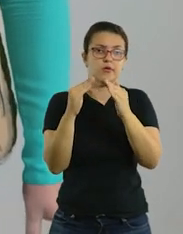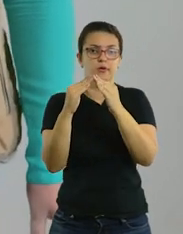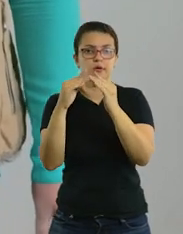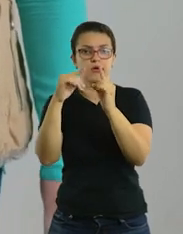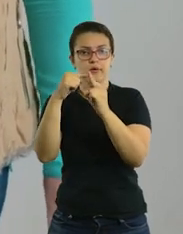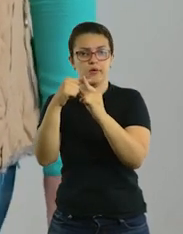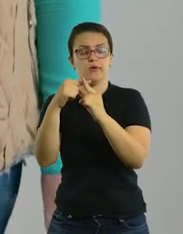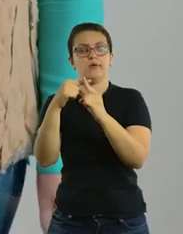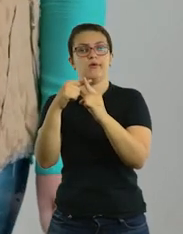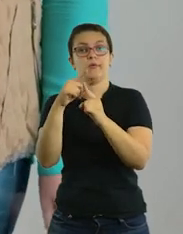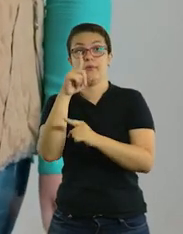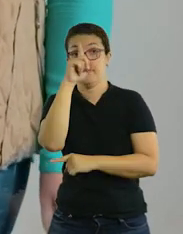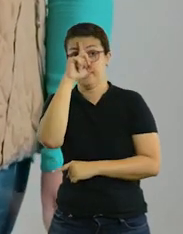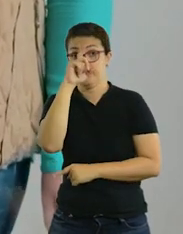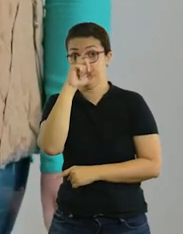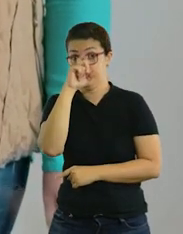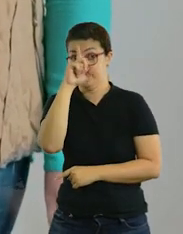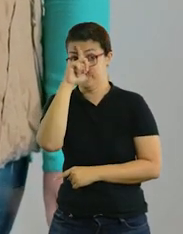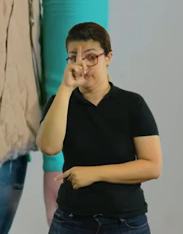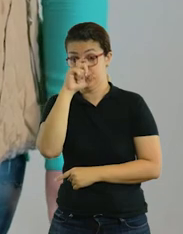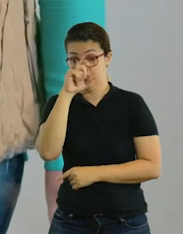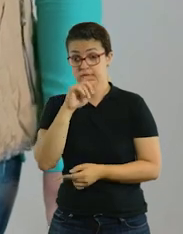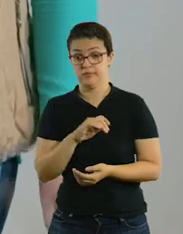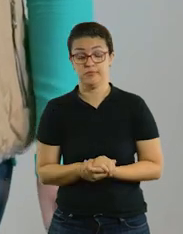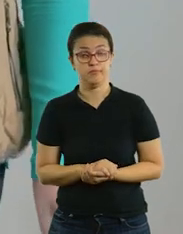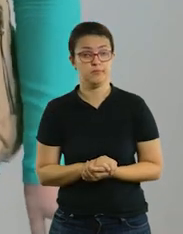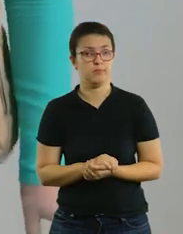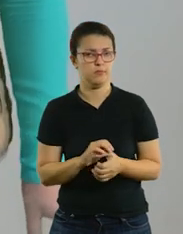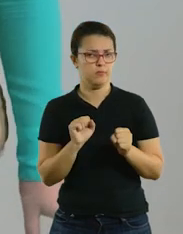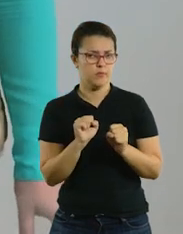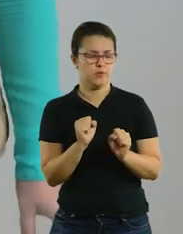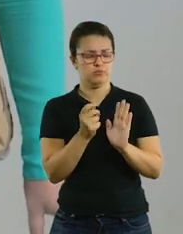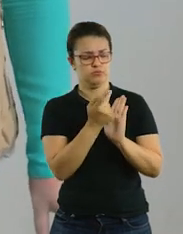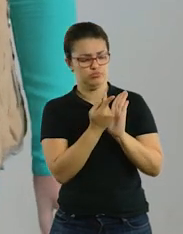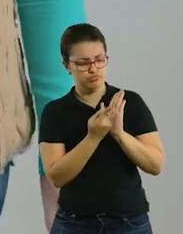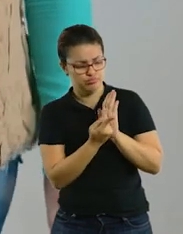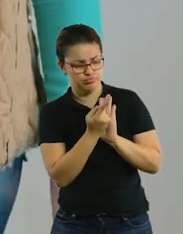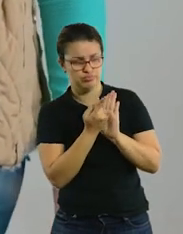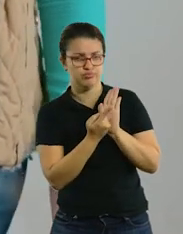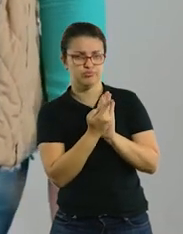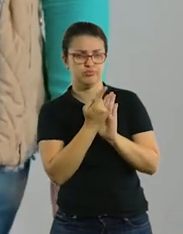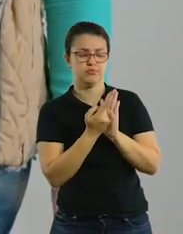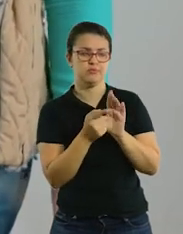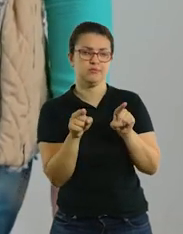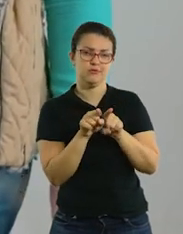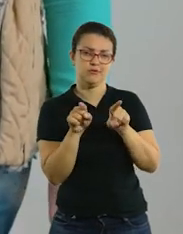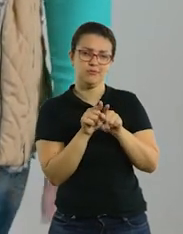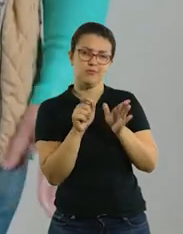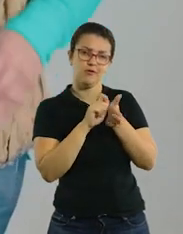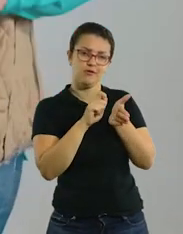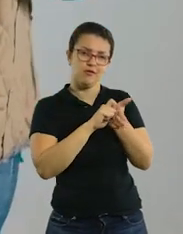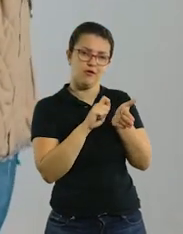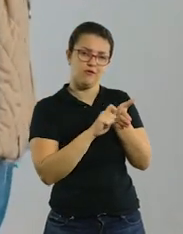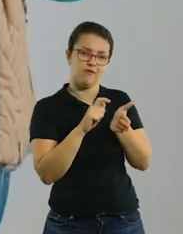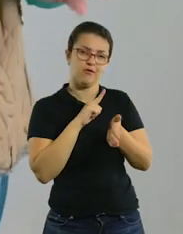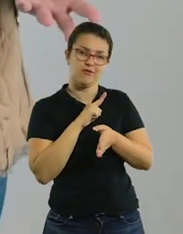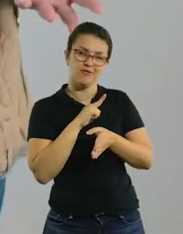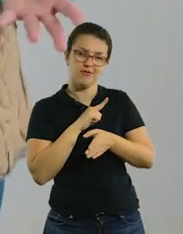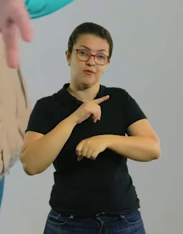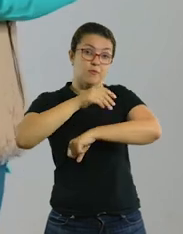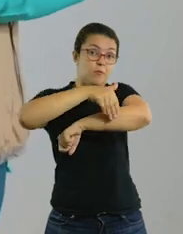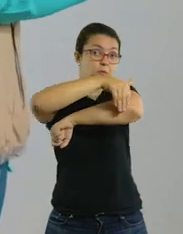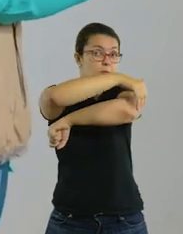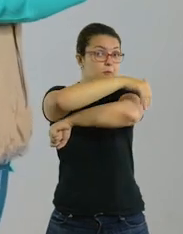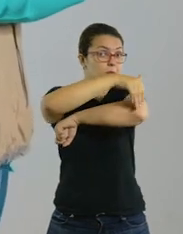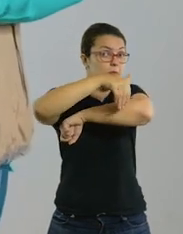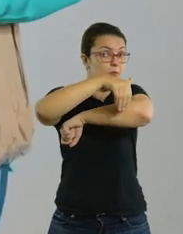comércios, igrejas, hospitais. Você pode também fazer um lindo desenho, além de escrever o que tem no seu bairro,